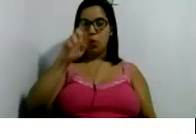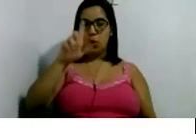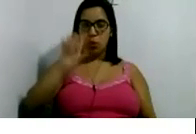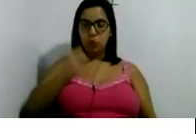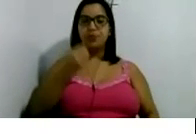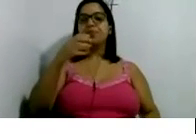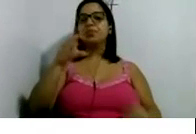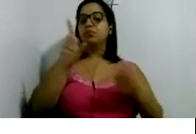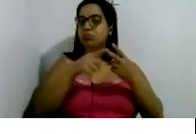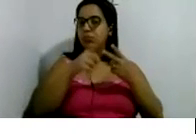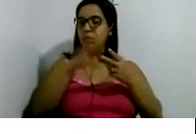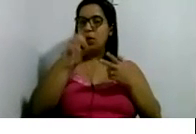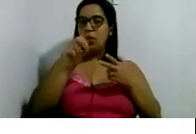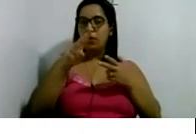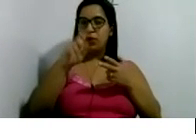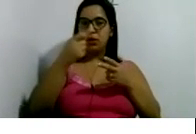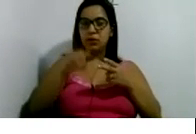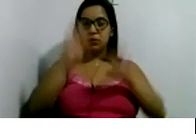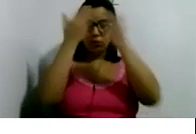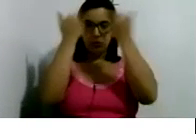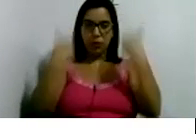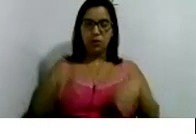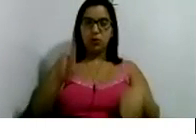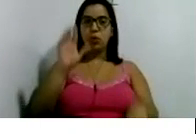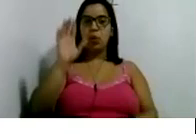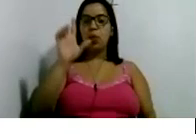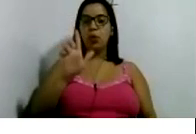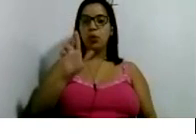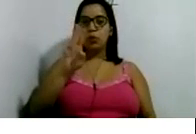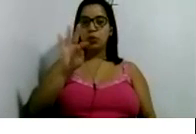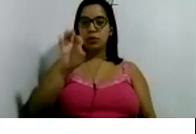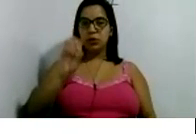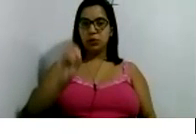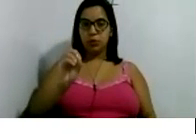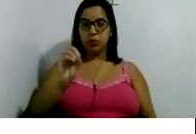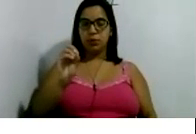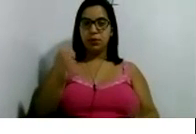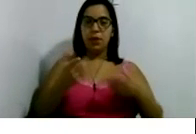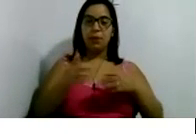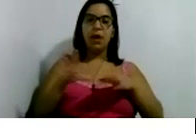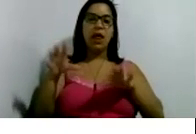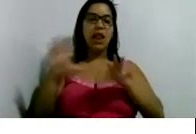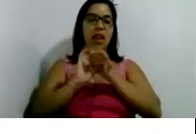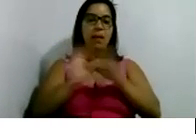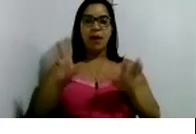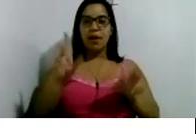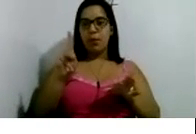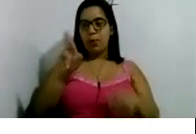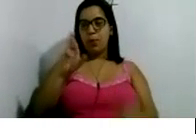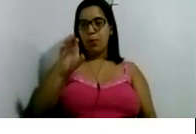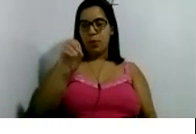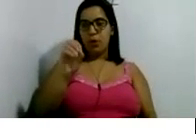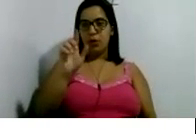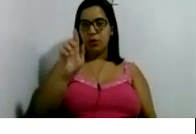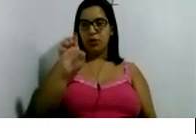ovulação e formação do corpo lúteo. Então, o corpo lúteo, ele secreta progesterona, que é um hormônio útil durante